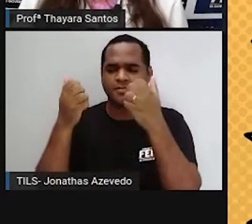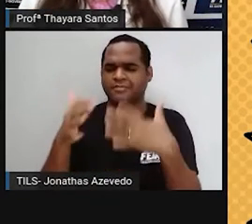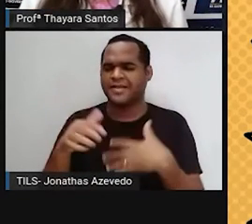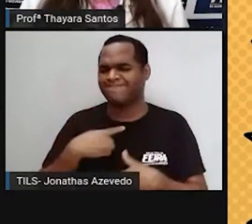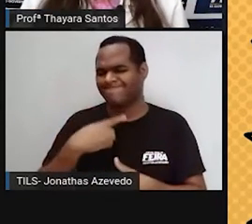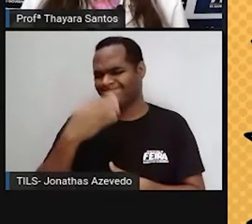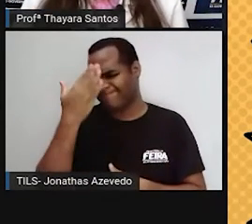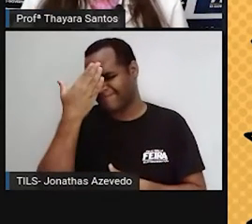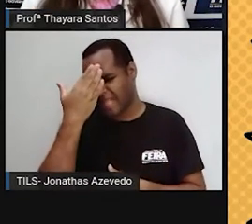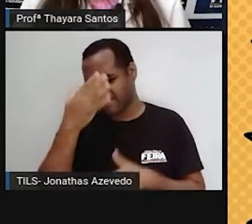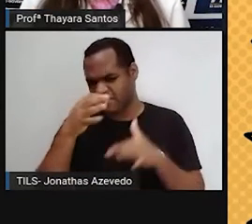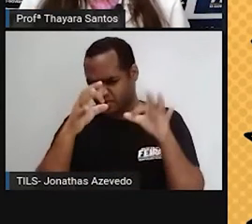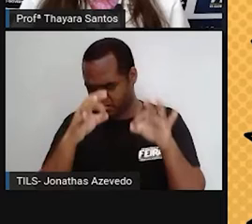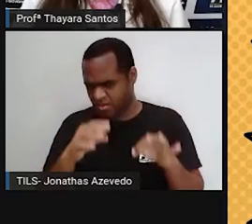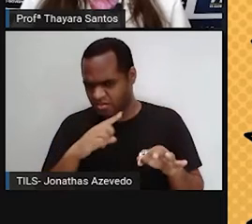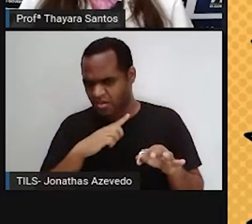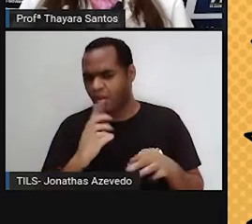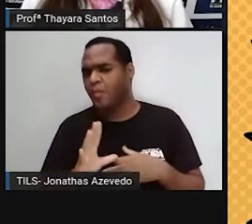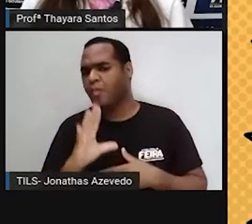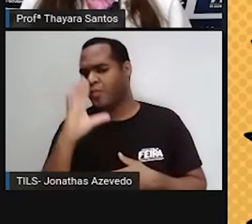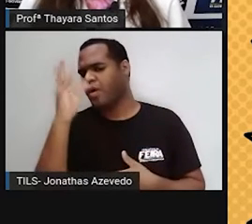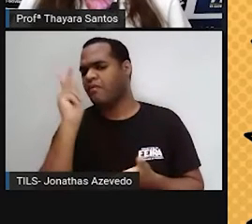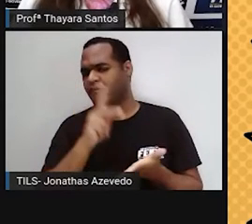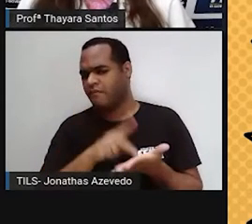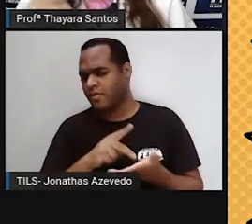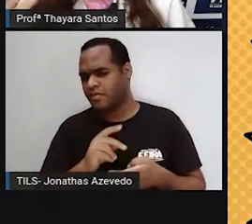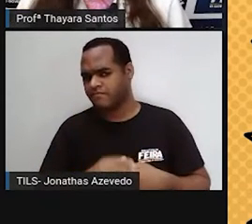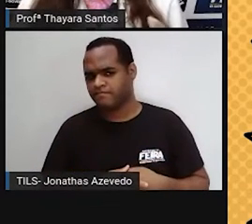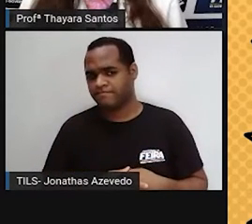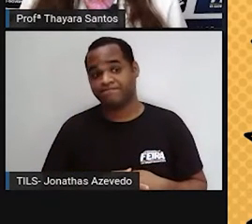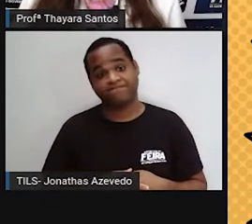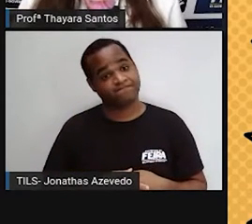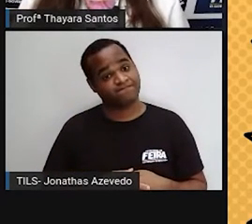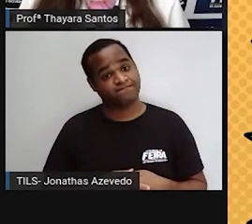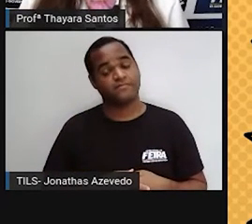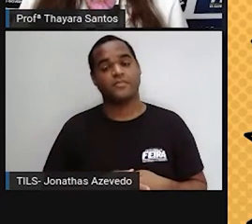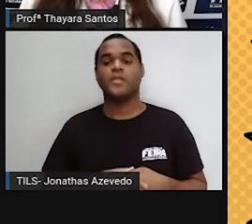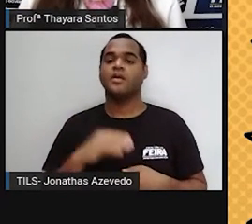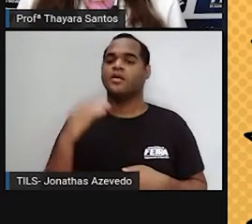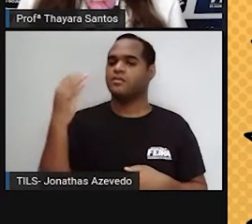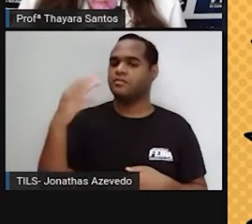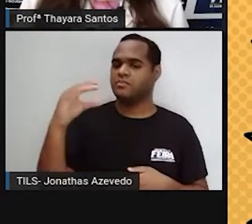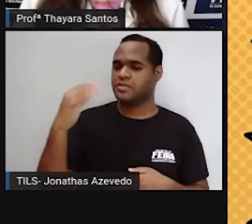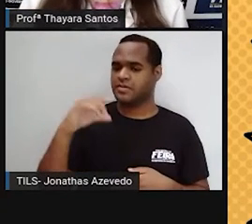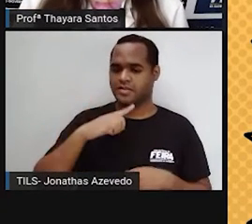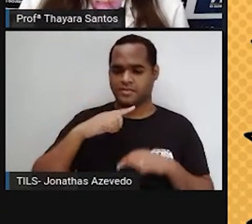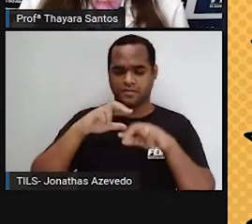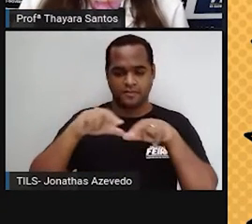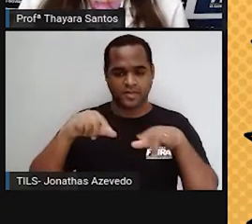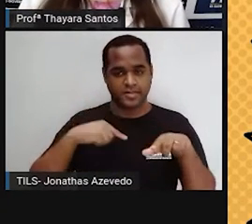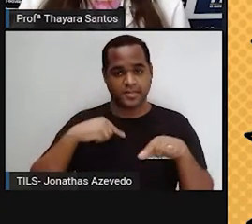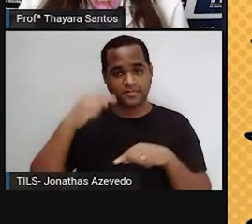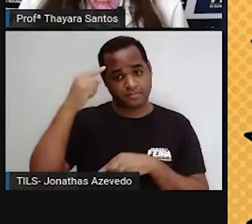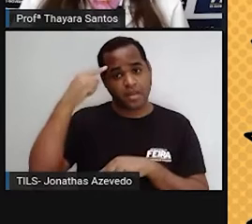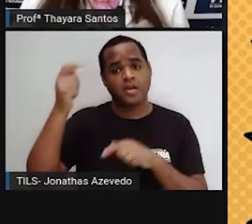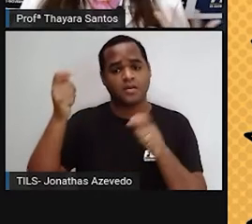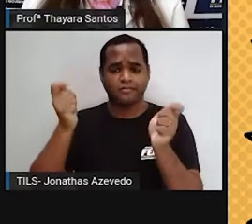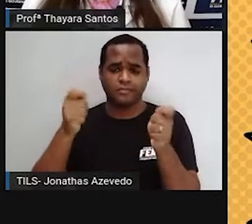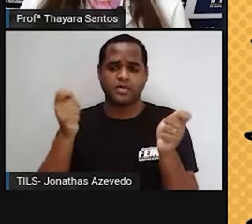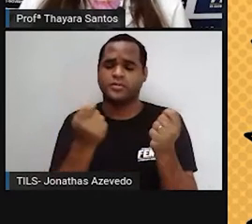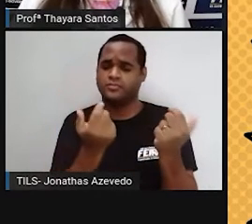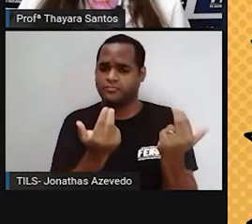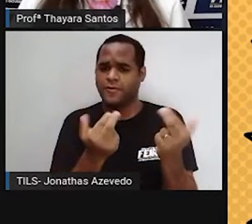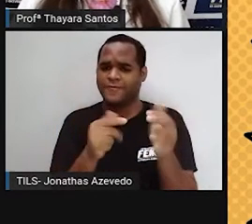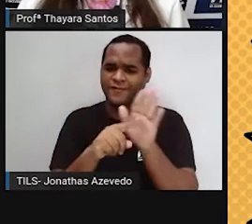pode ter certeza que isso de fato aconteceu. Só que existem algumas evidências científicas de que talvez tenha sido desse jeito, sim.